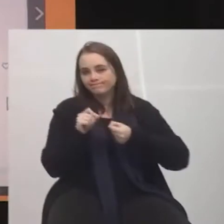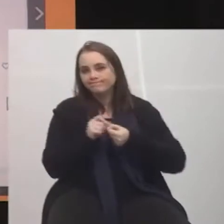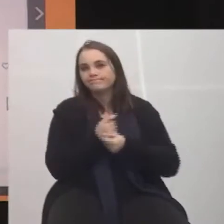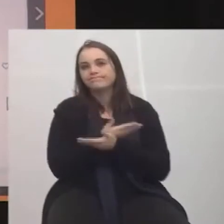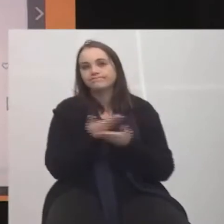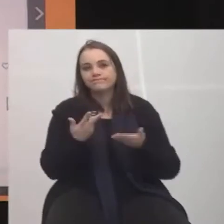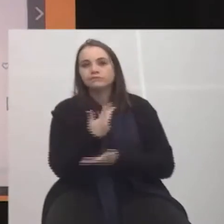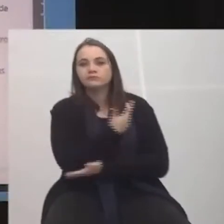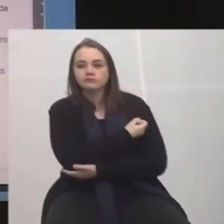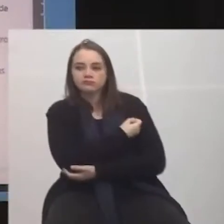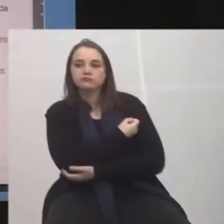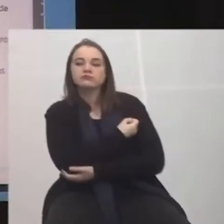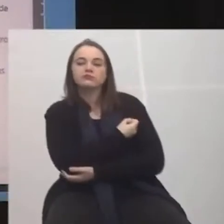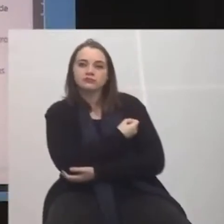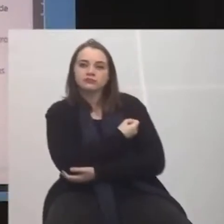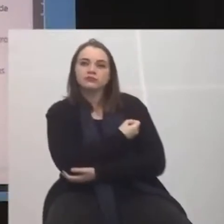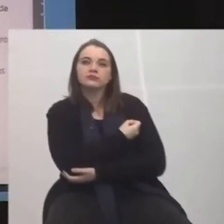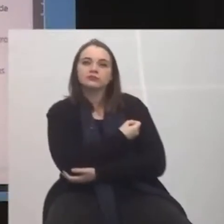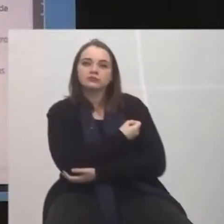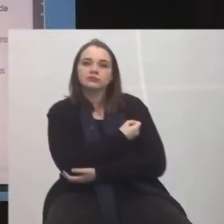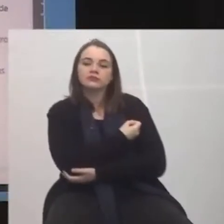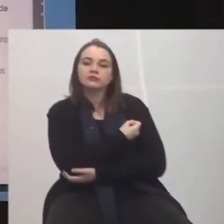da vacina, né?